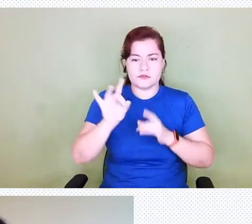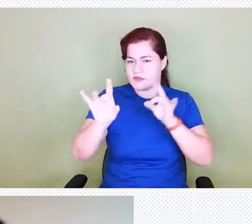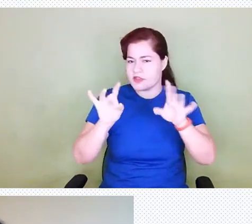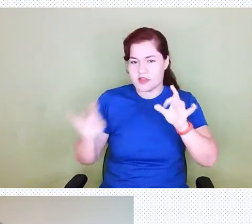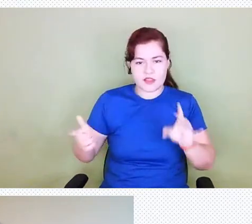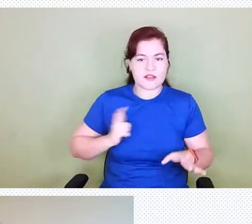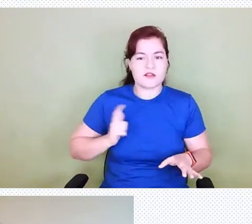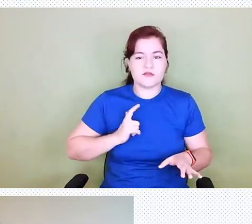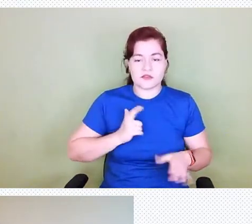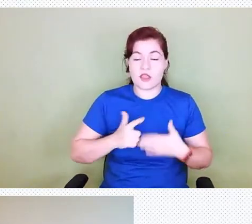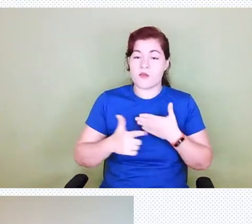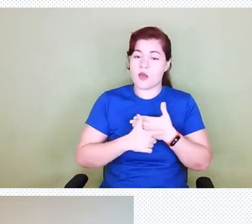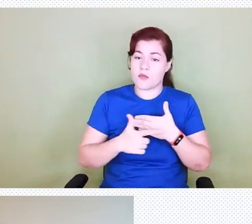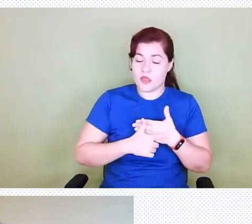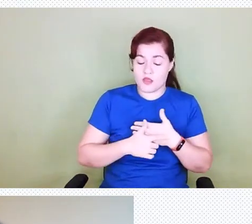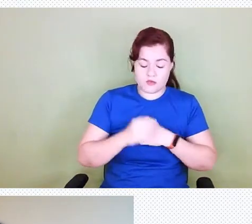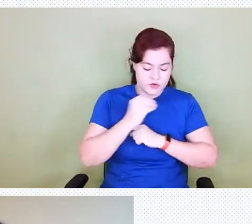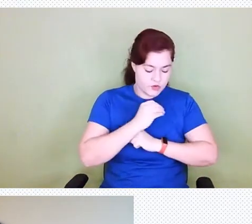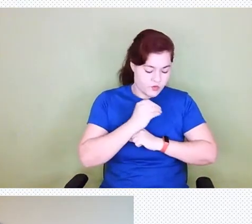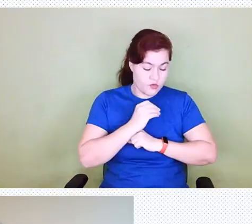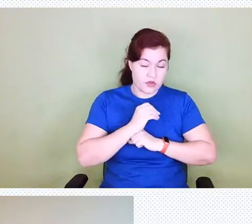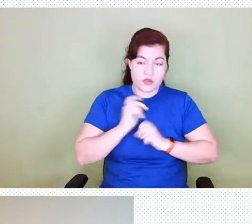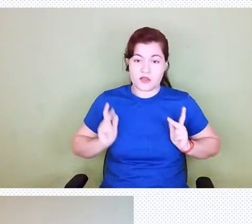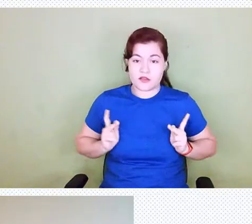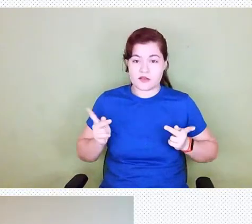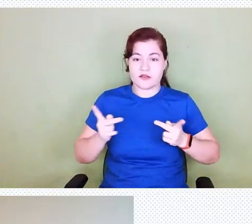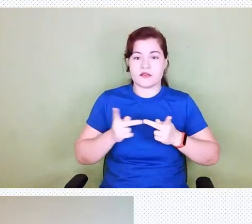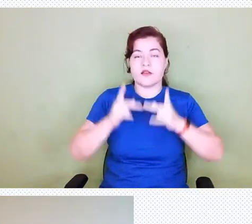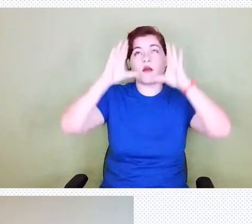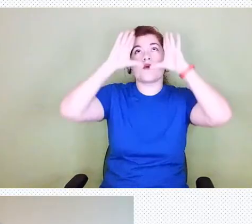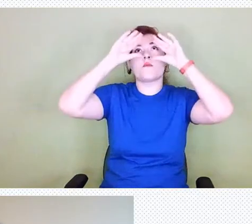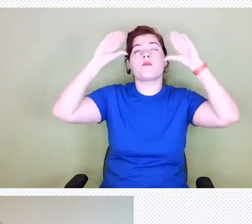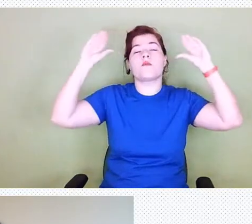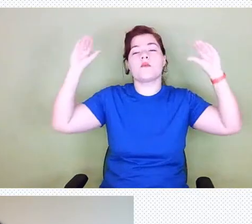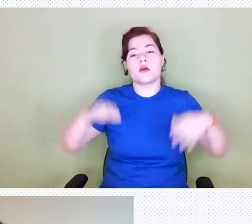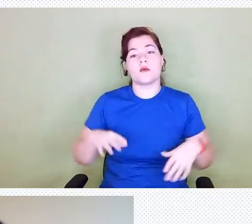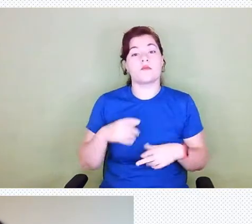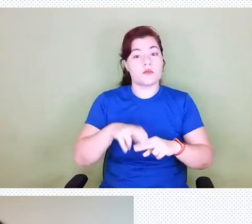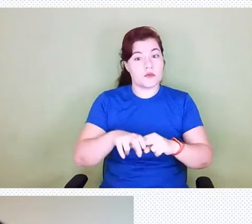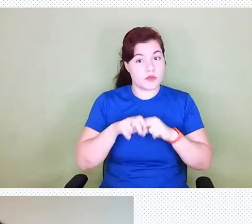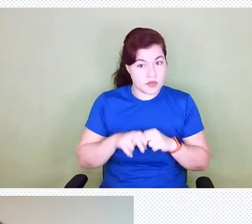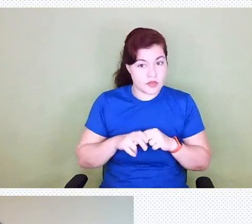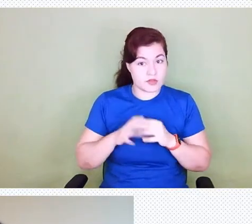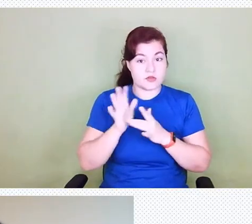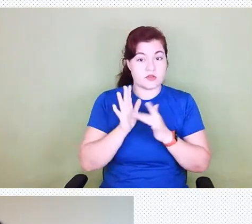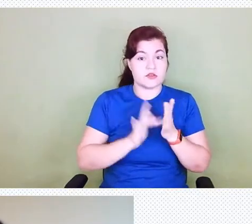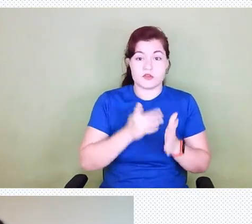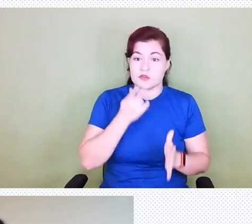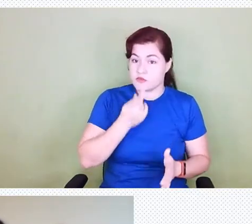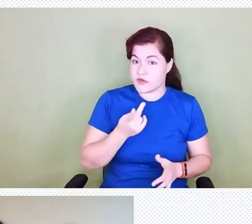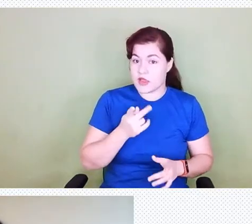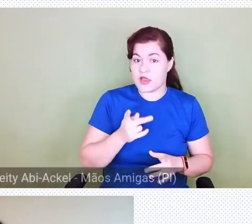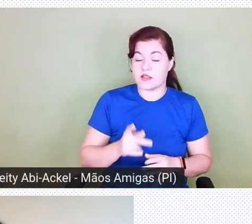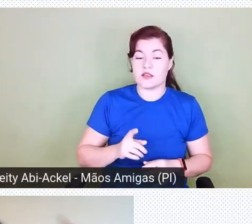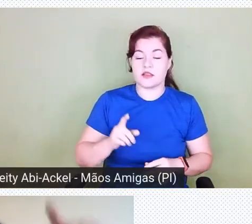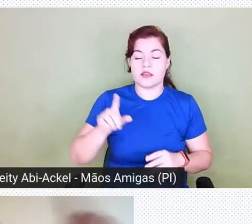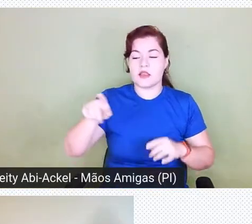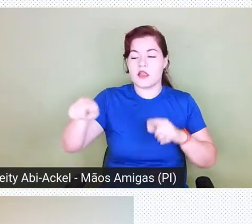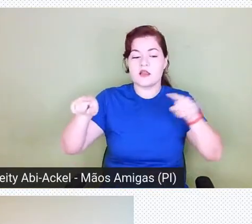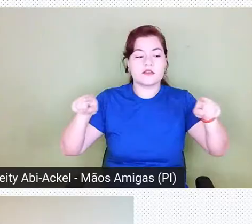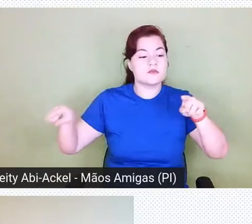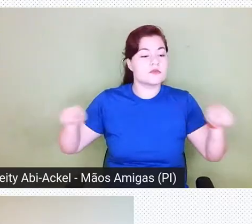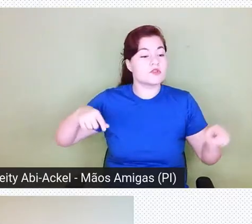seus tesouros do céu. E é por isso que Jesus diz: aqueles, né, que têm ouvidos de